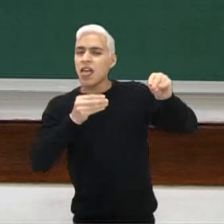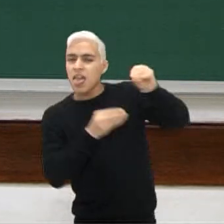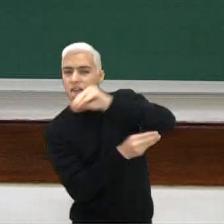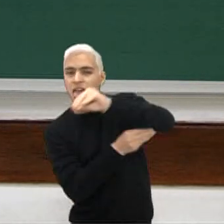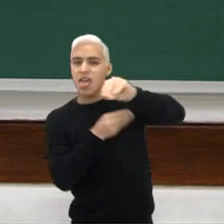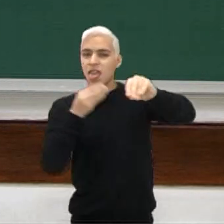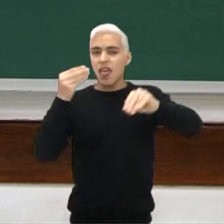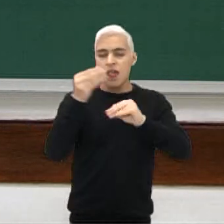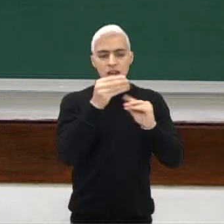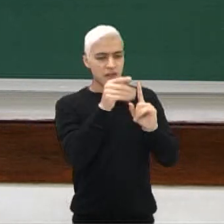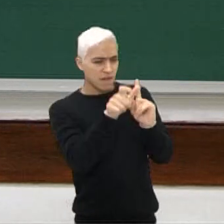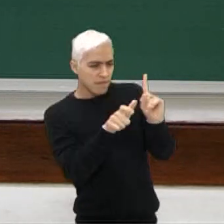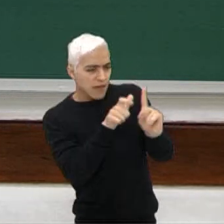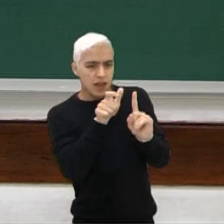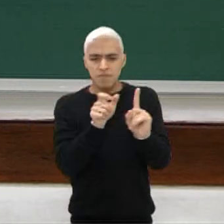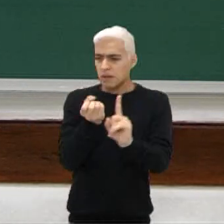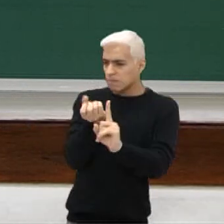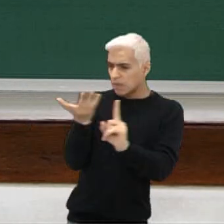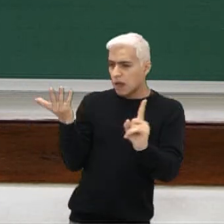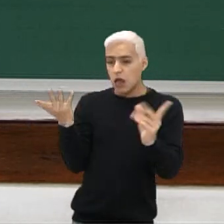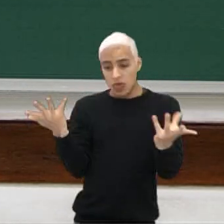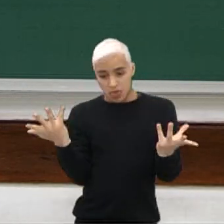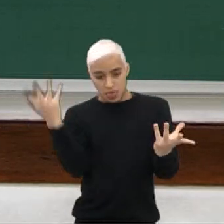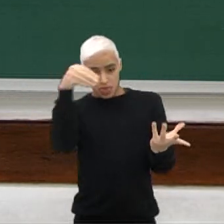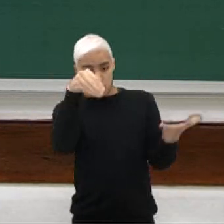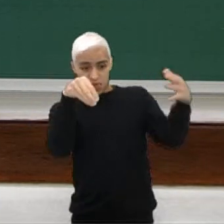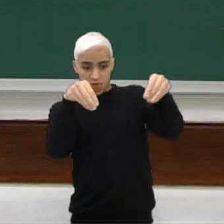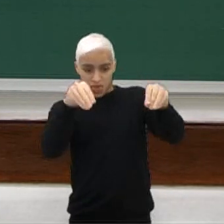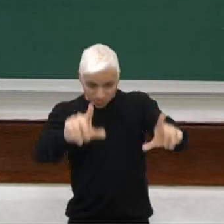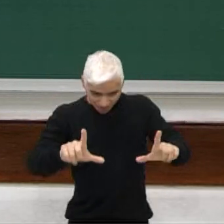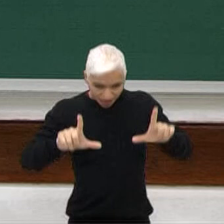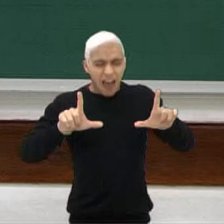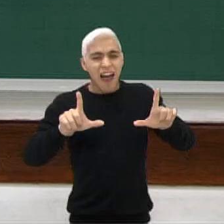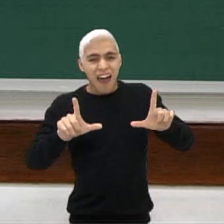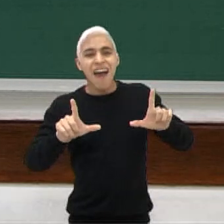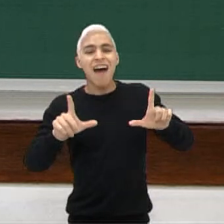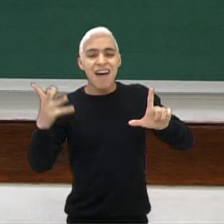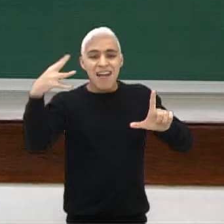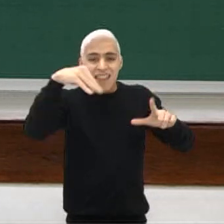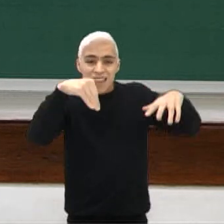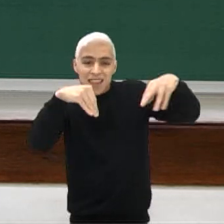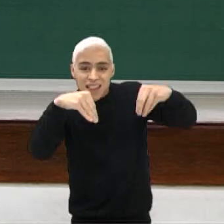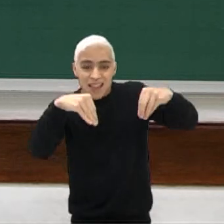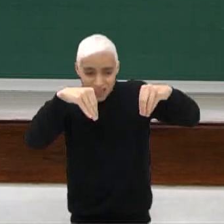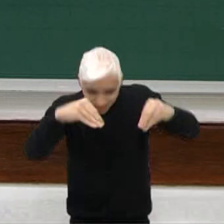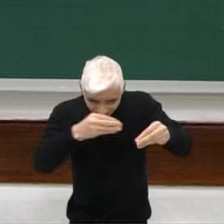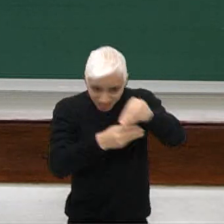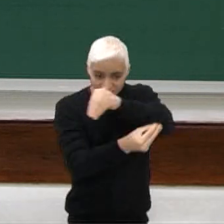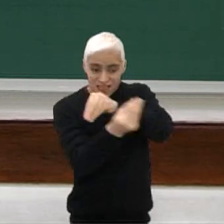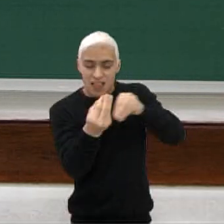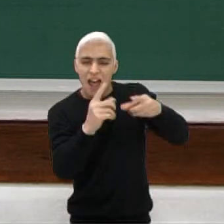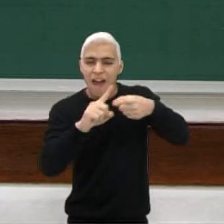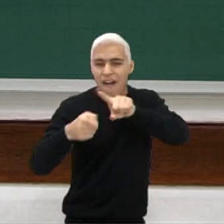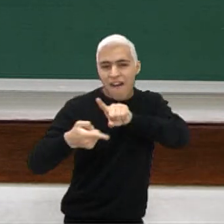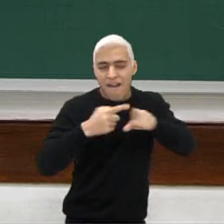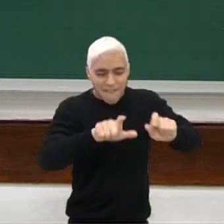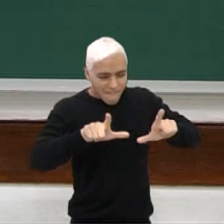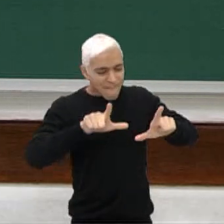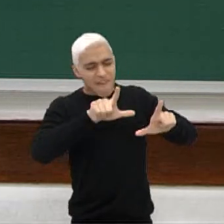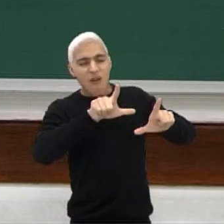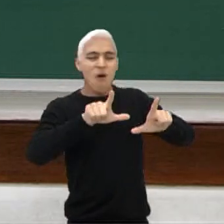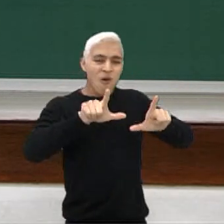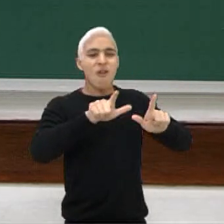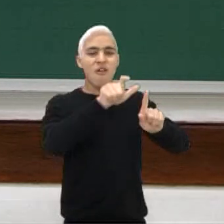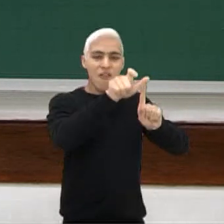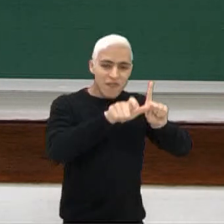do verbal e não verbal. Os dois vão conversar. Esse verbal e esse não verbal,